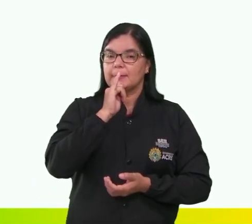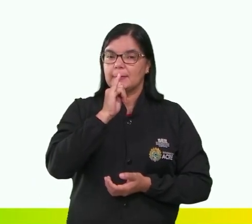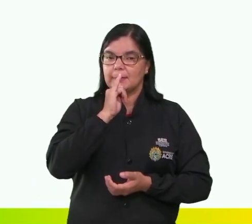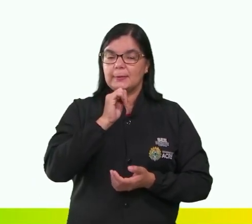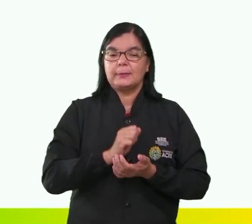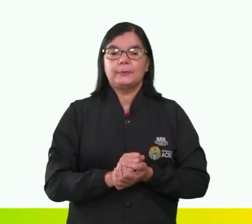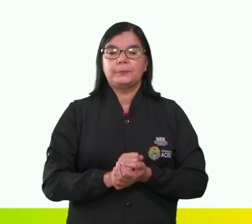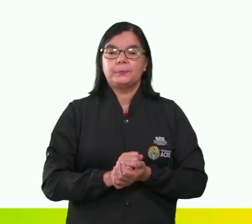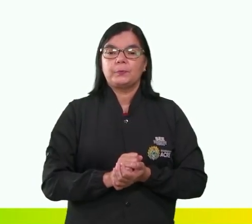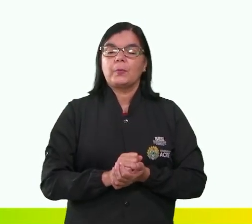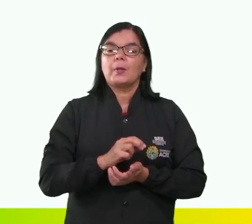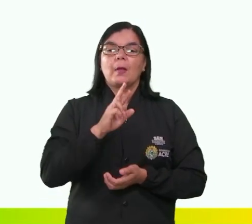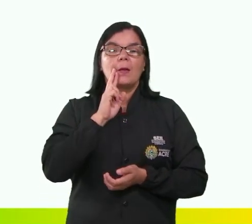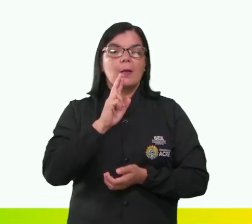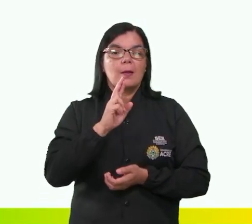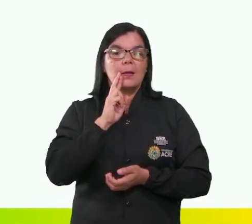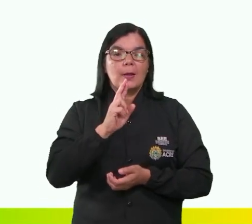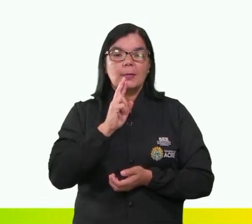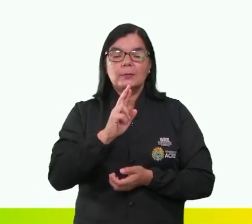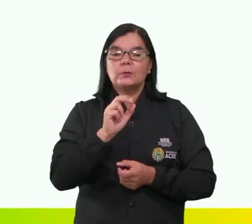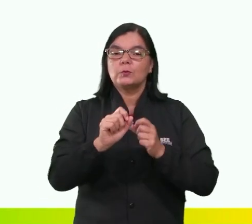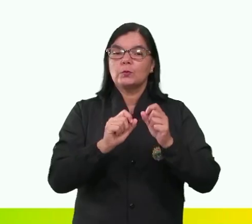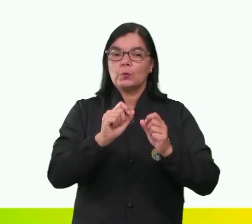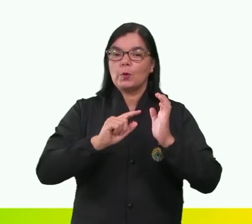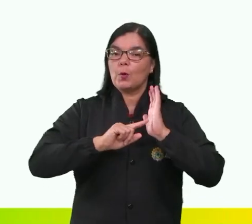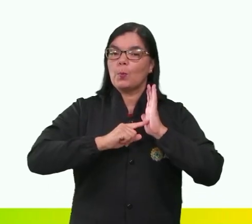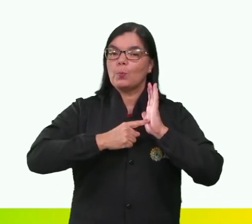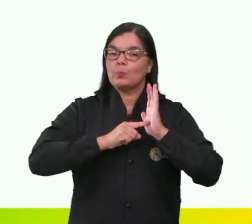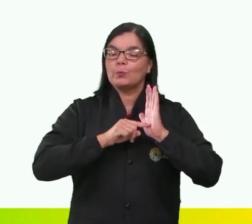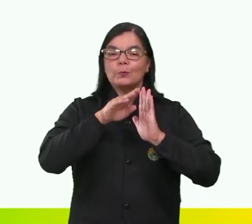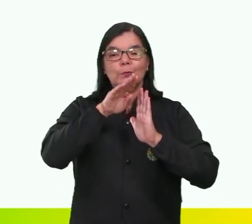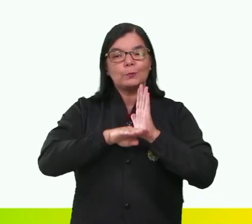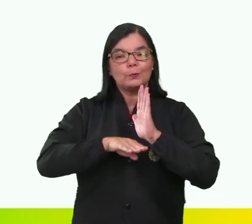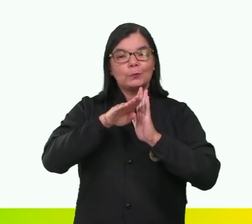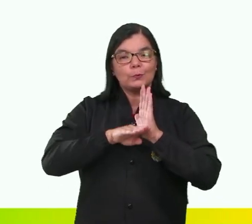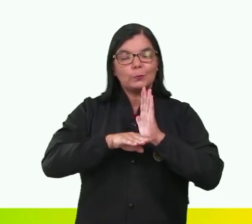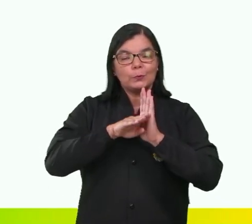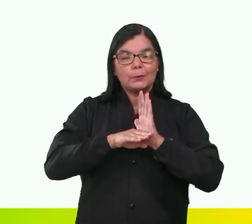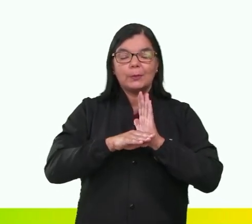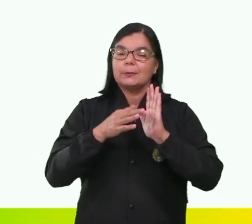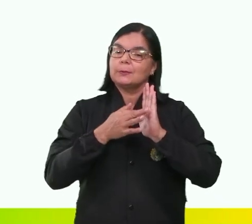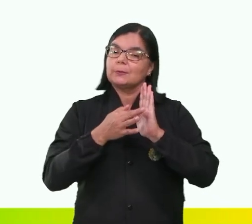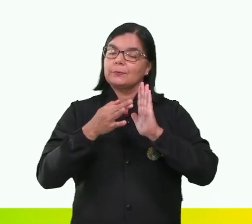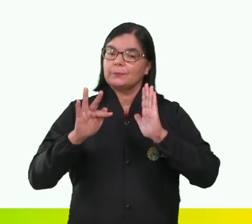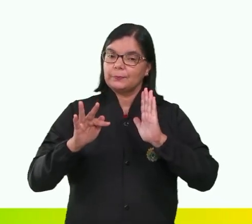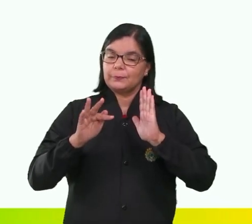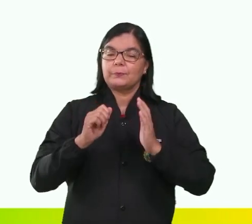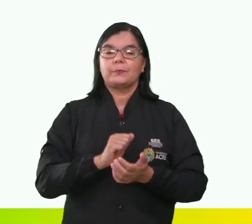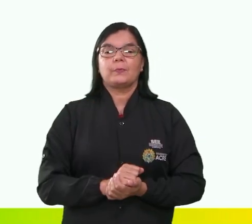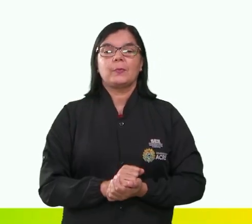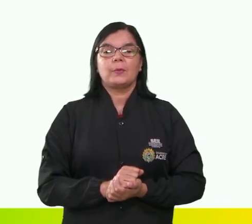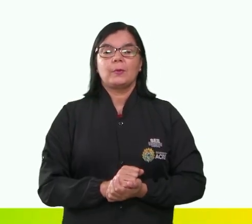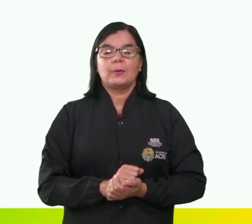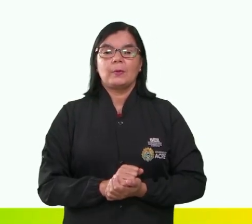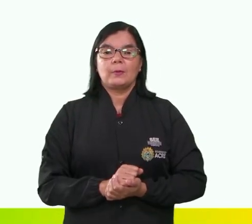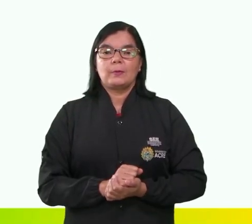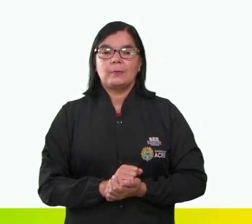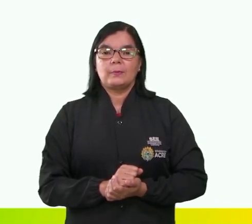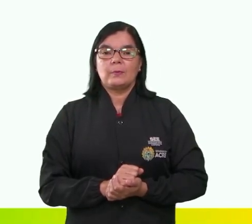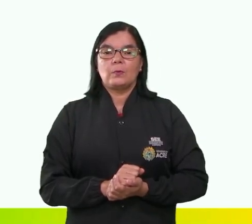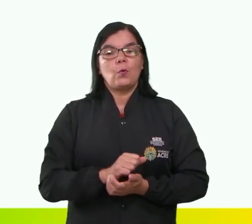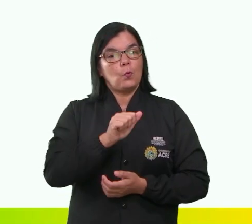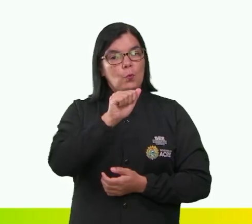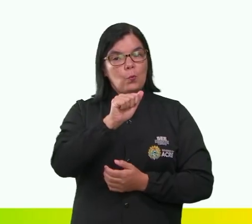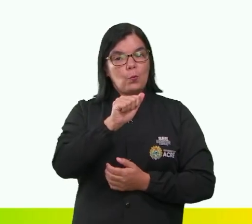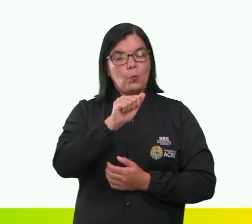a raiz vai ser o ponto de mínimo dessa função quando o